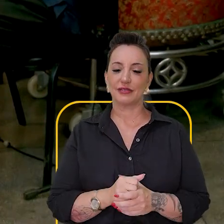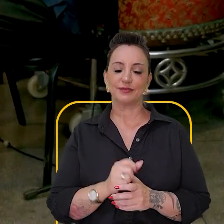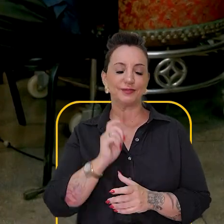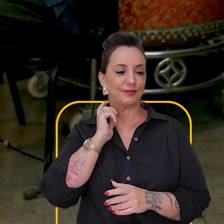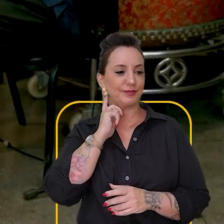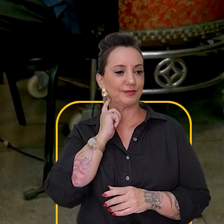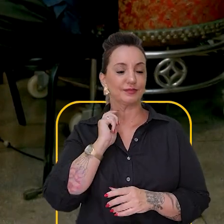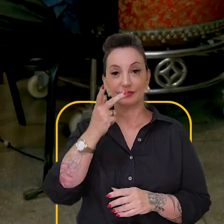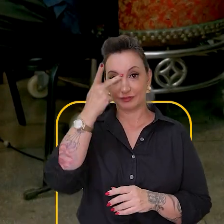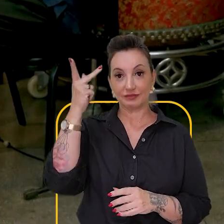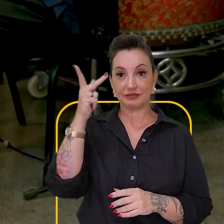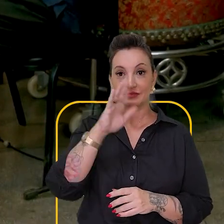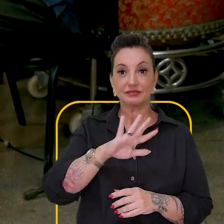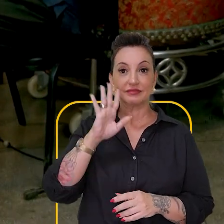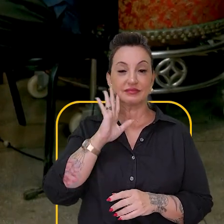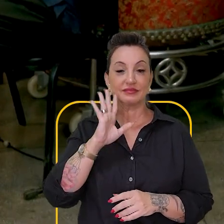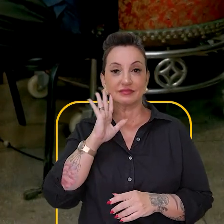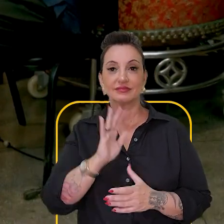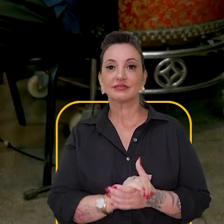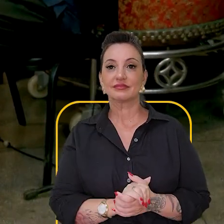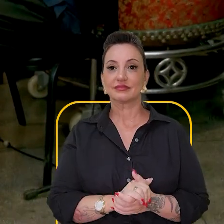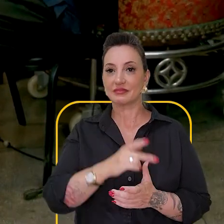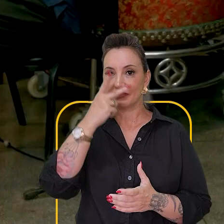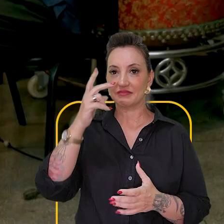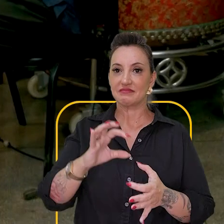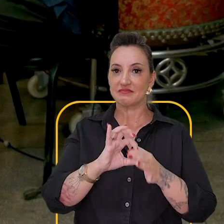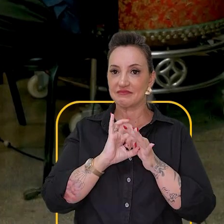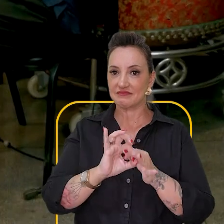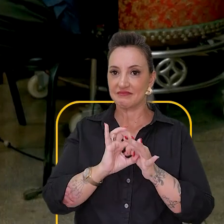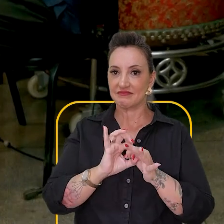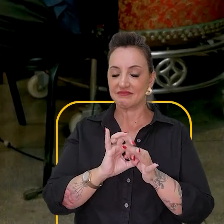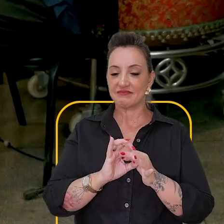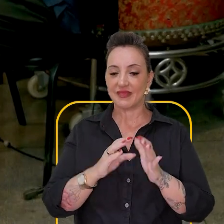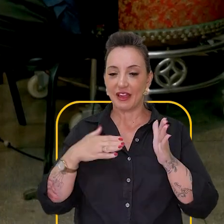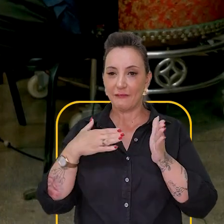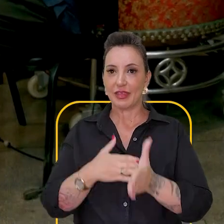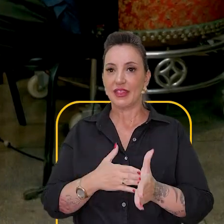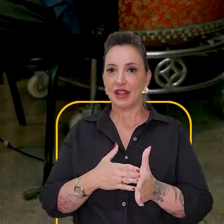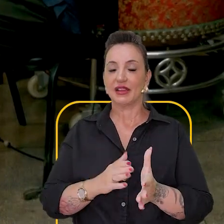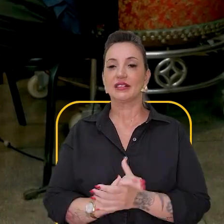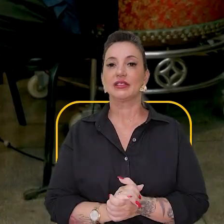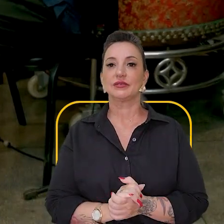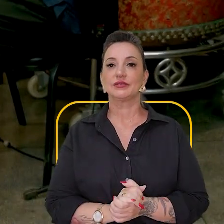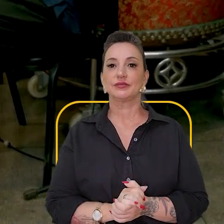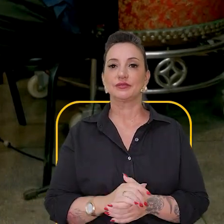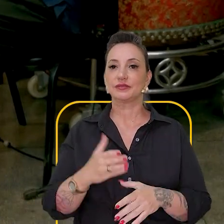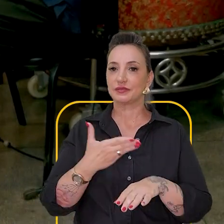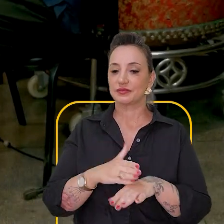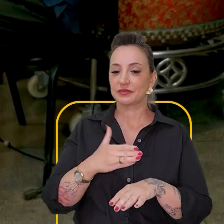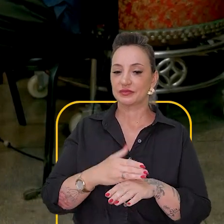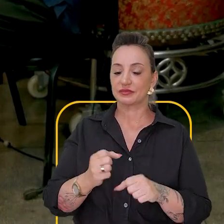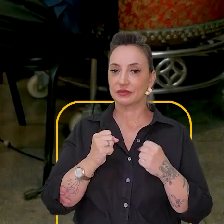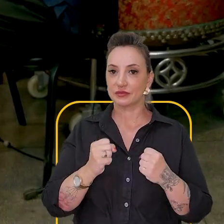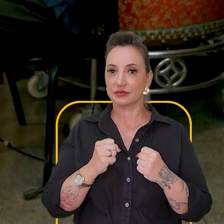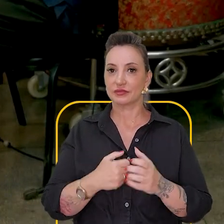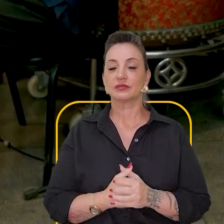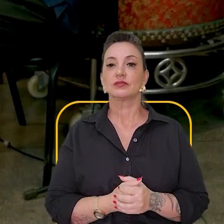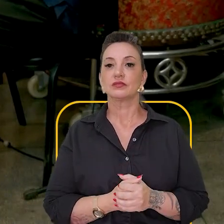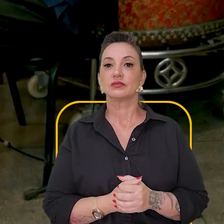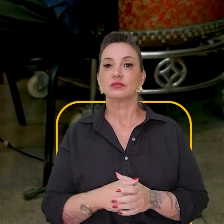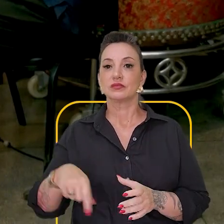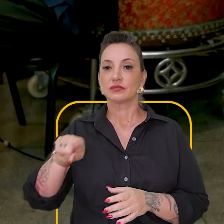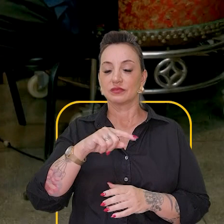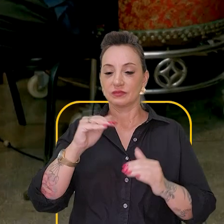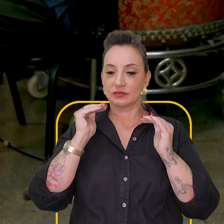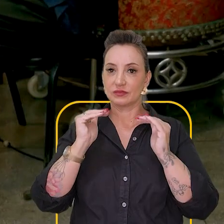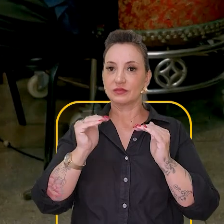meio difícil de de transmitir em palavras né era um pessoal bacana era um pessoal unido uma afinidade ali né teve